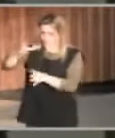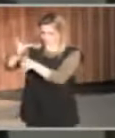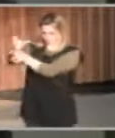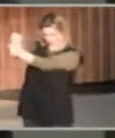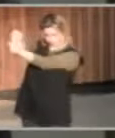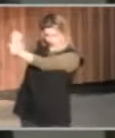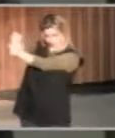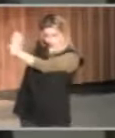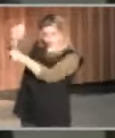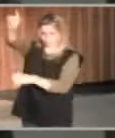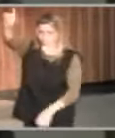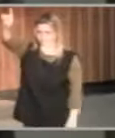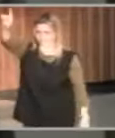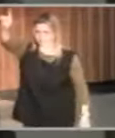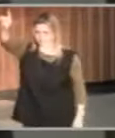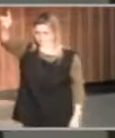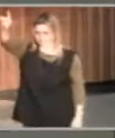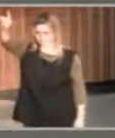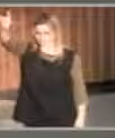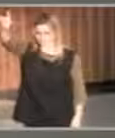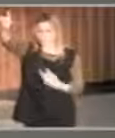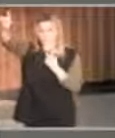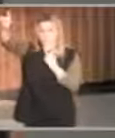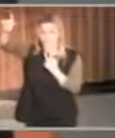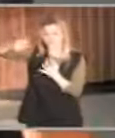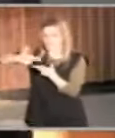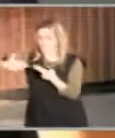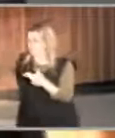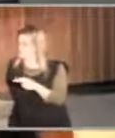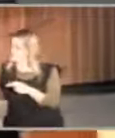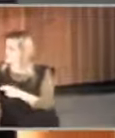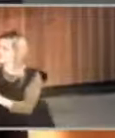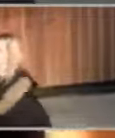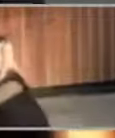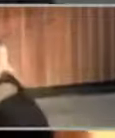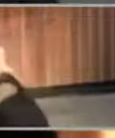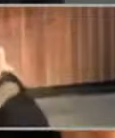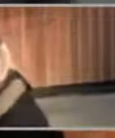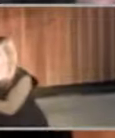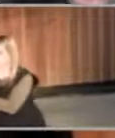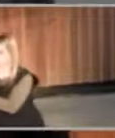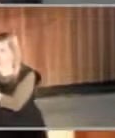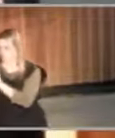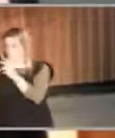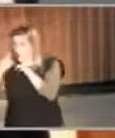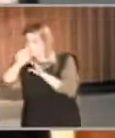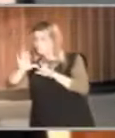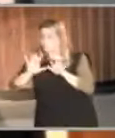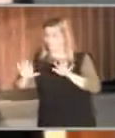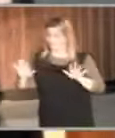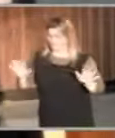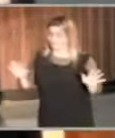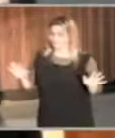está entendendo? eu não estou falando porque eu preciso de audiência para o culto não é isso não gente